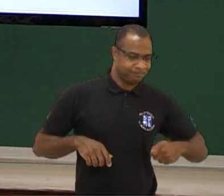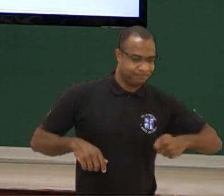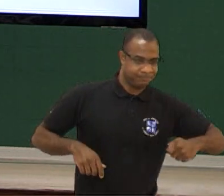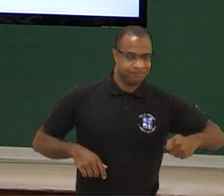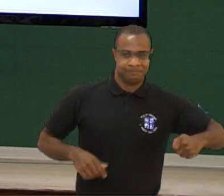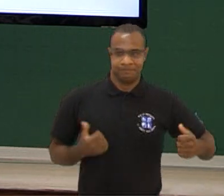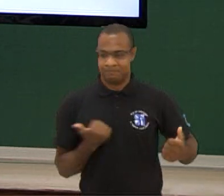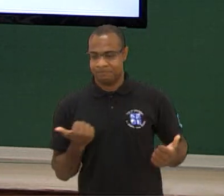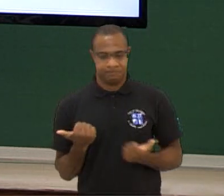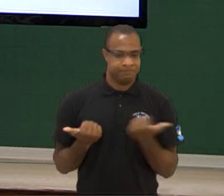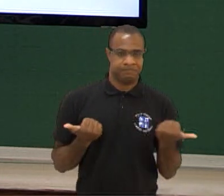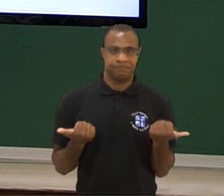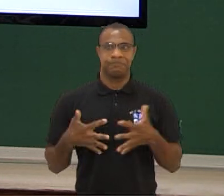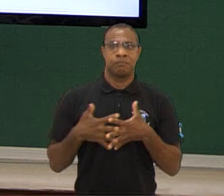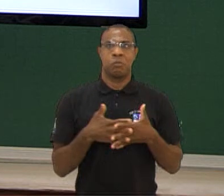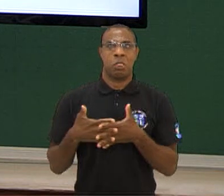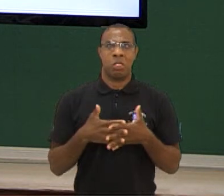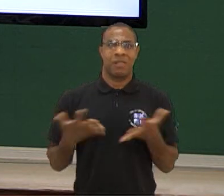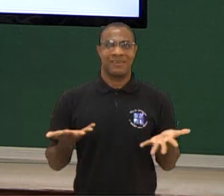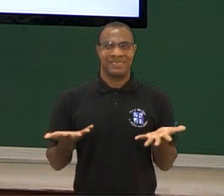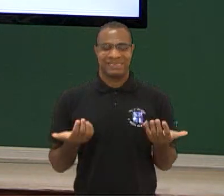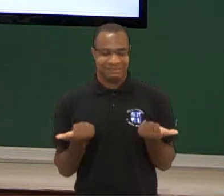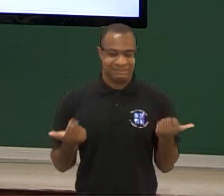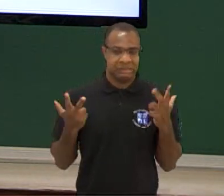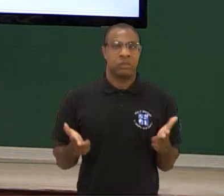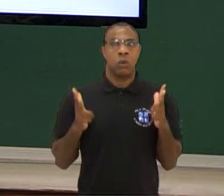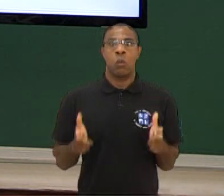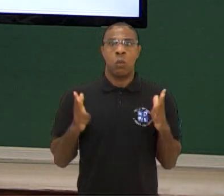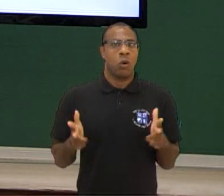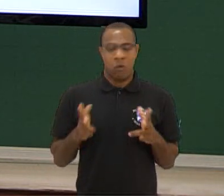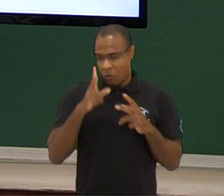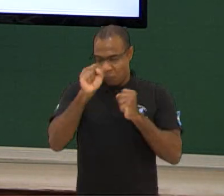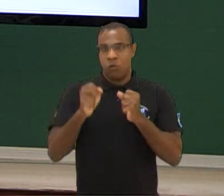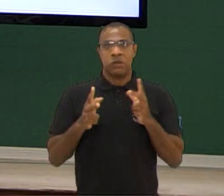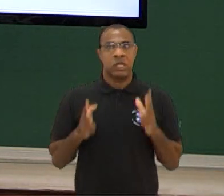frente e a carroça puxa com a mesma intensidade? Por que eu vou fazer isso?